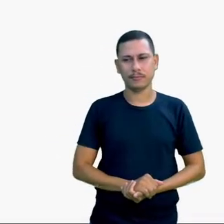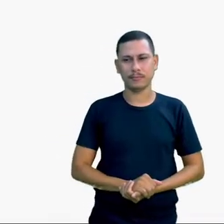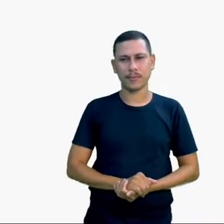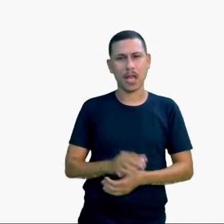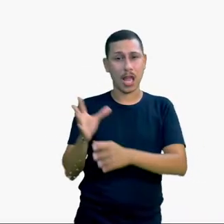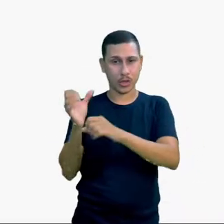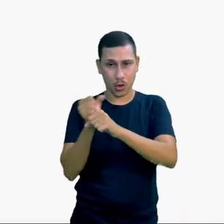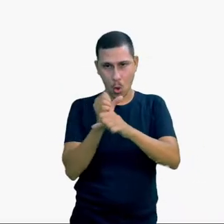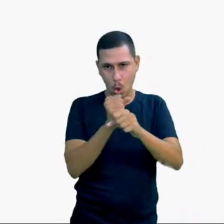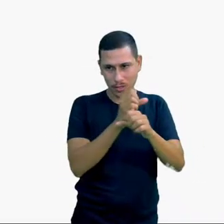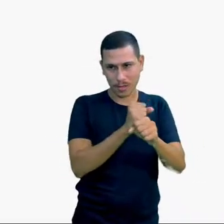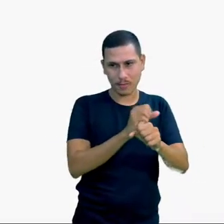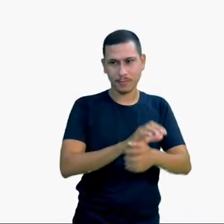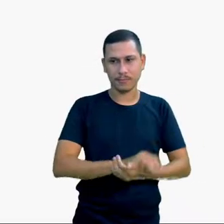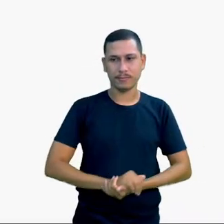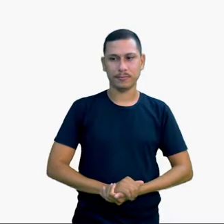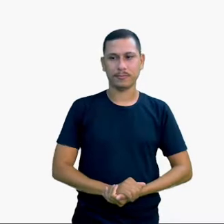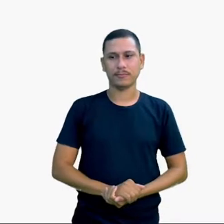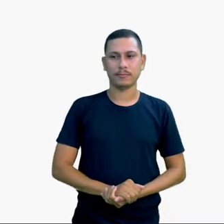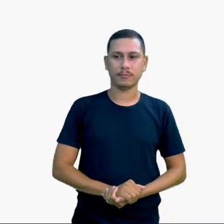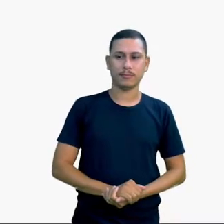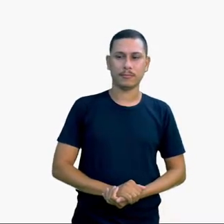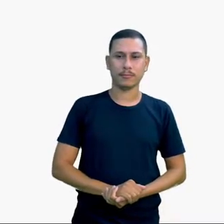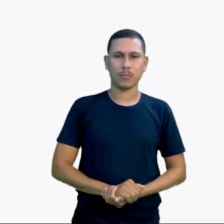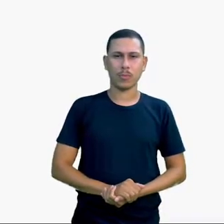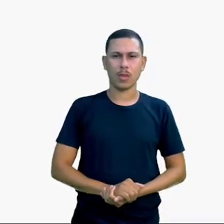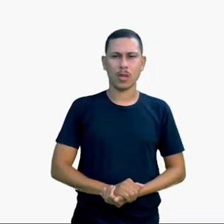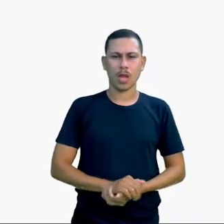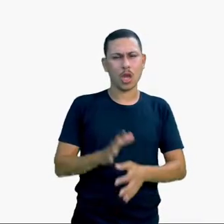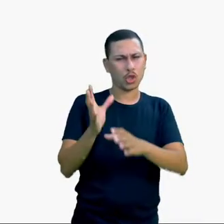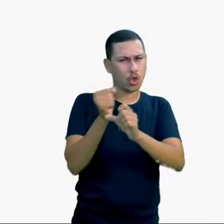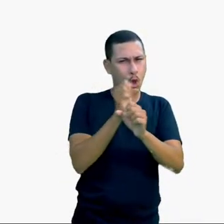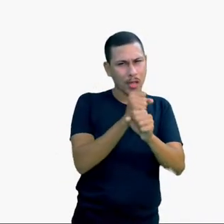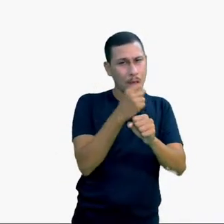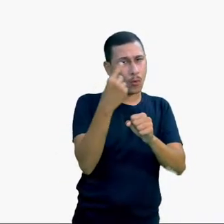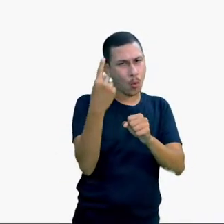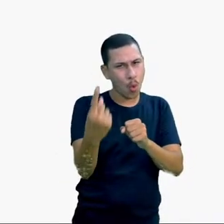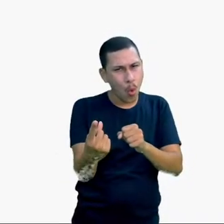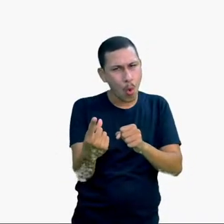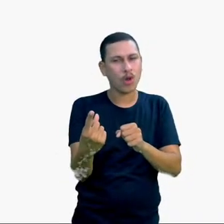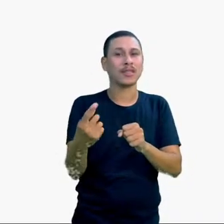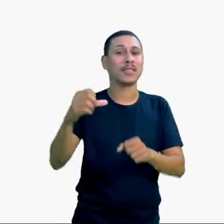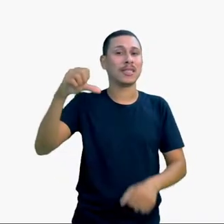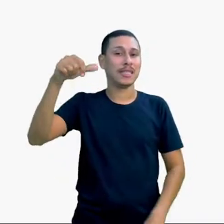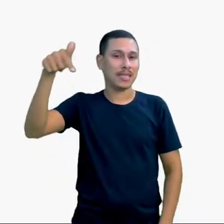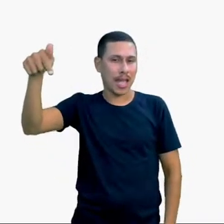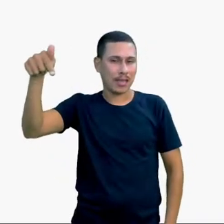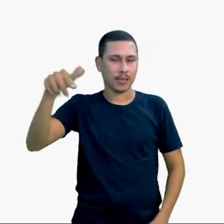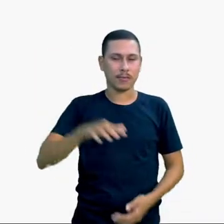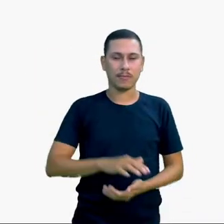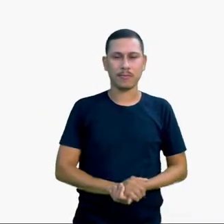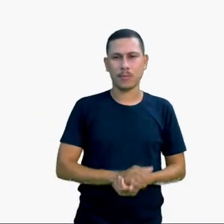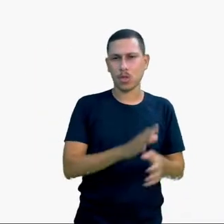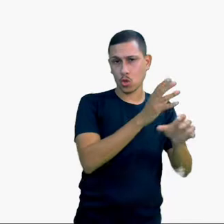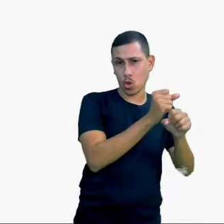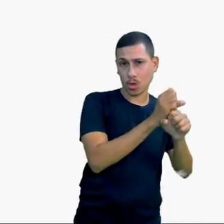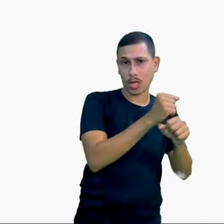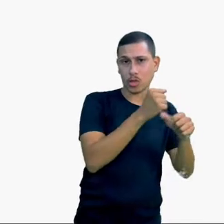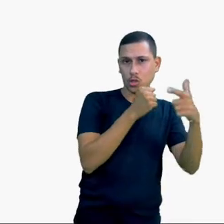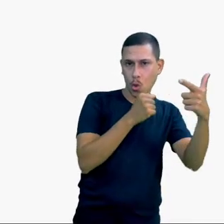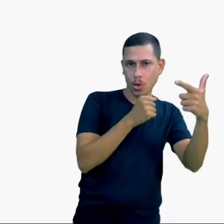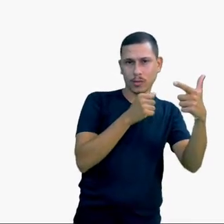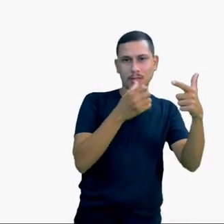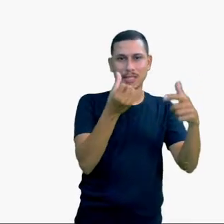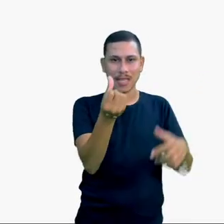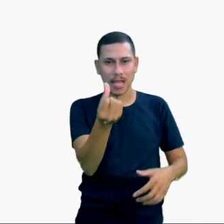do bimestre. Vamos lá. A nota número 1, Júlia tirou 7. A nota 2,